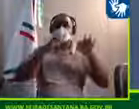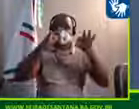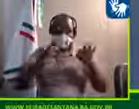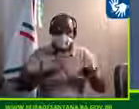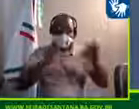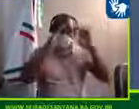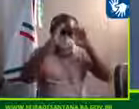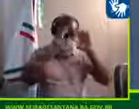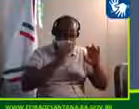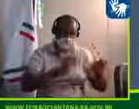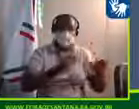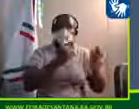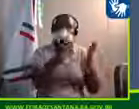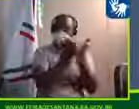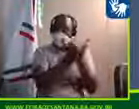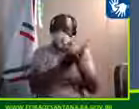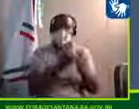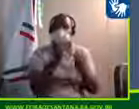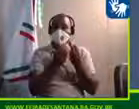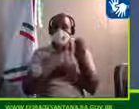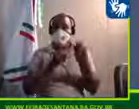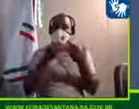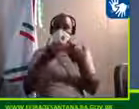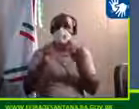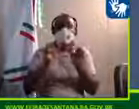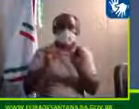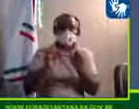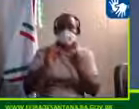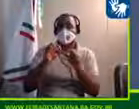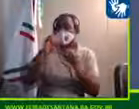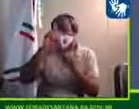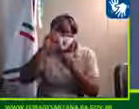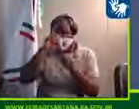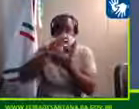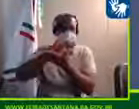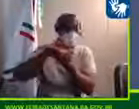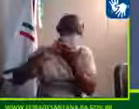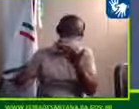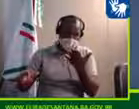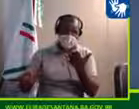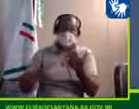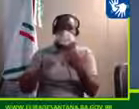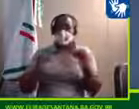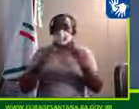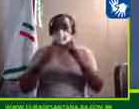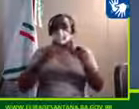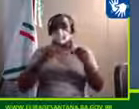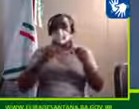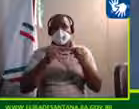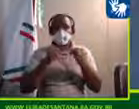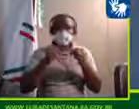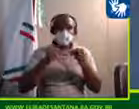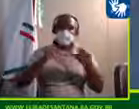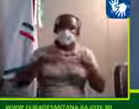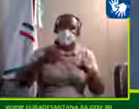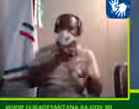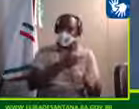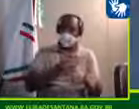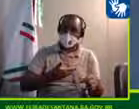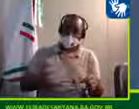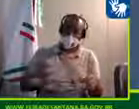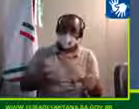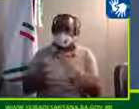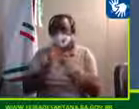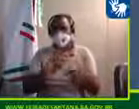exatamente aonde vieram as suas destinações. Isso com todos, né? tanto com a parte que vem do próprio